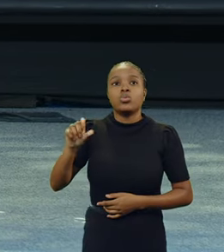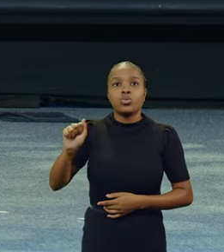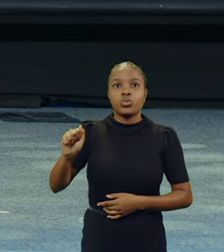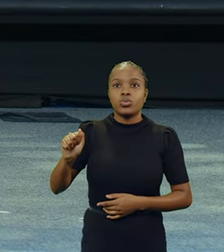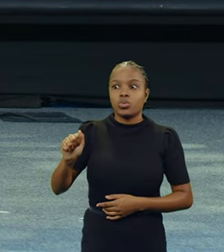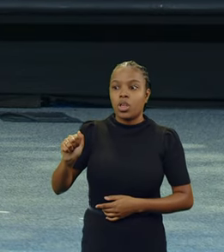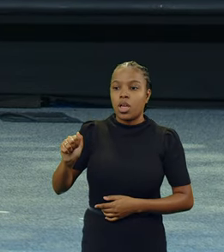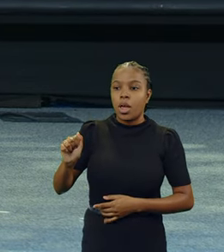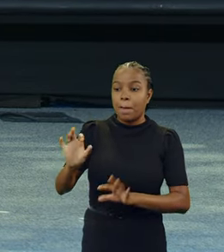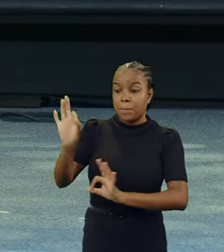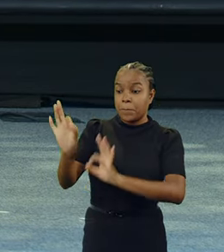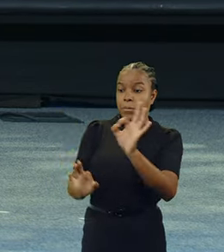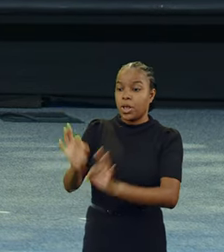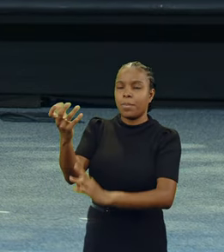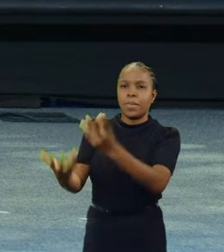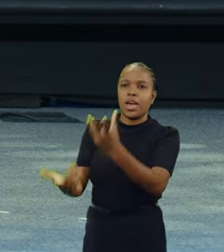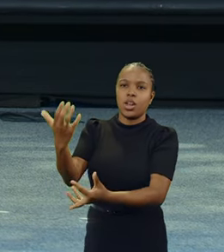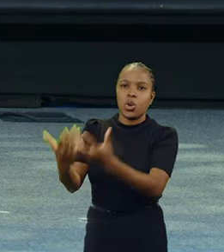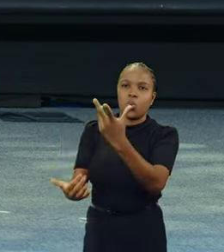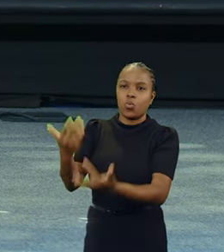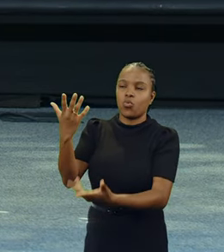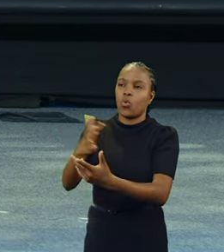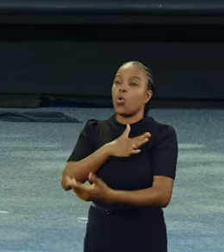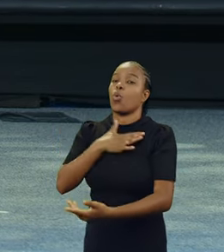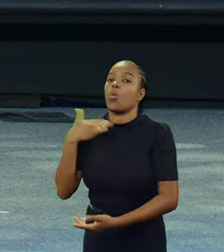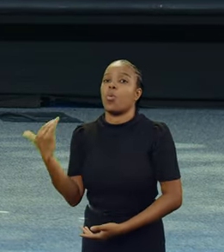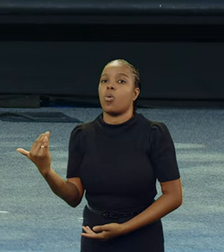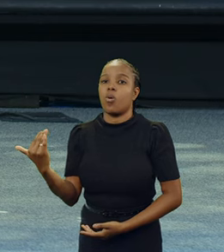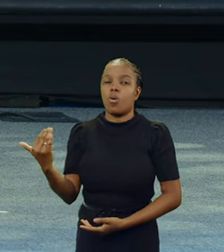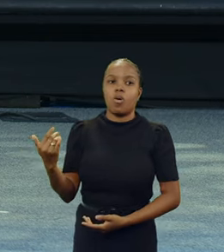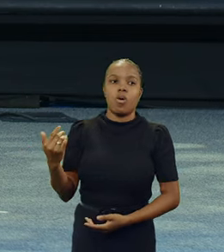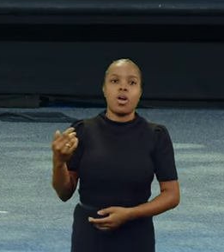a fogueira, vai morrer queimada.